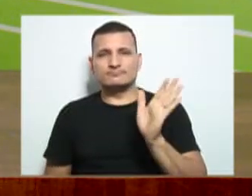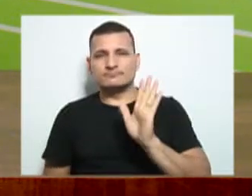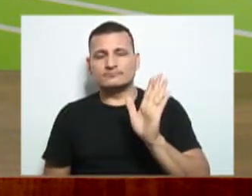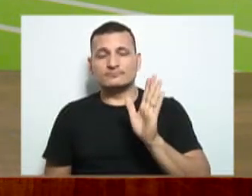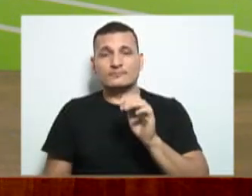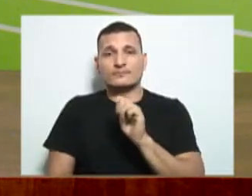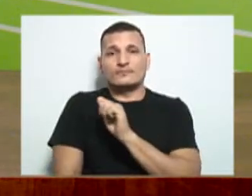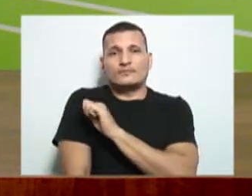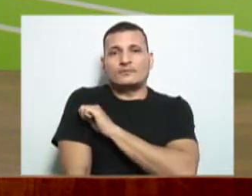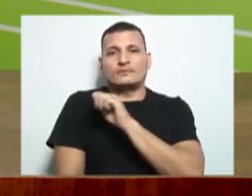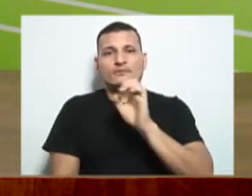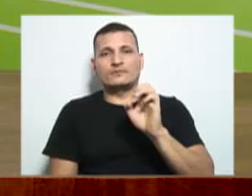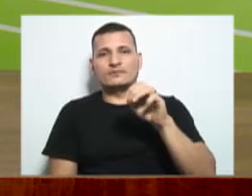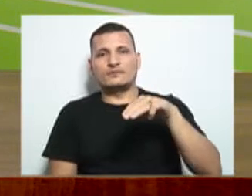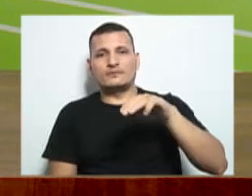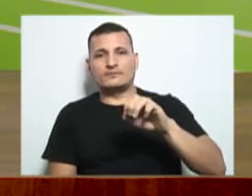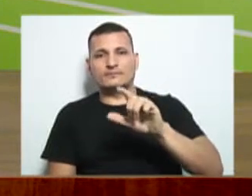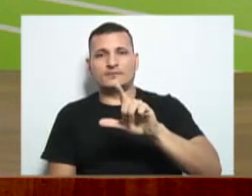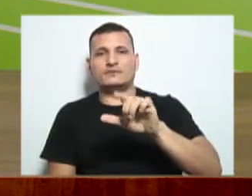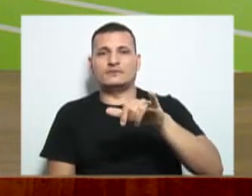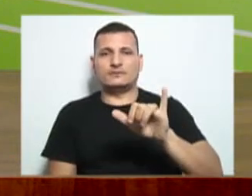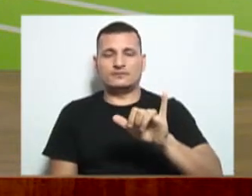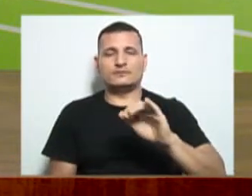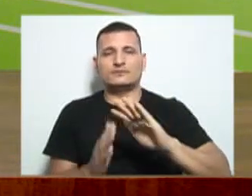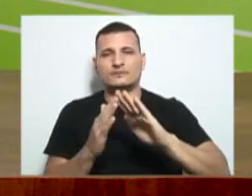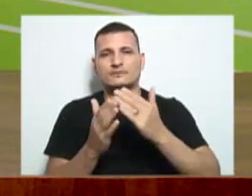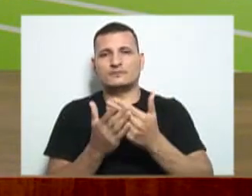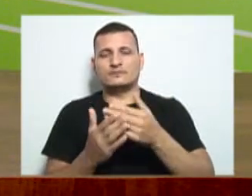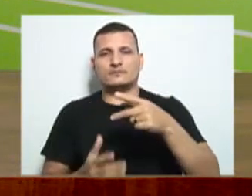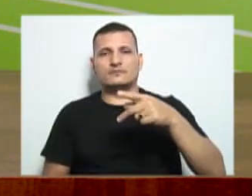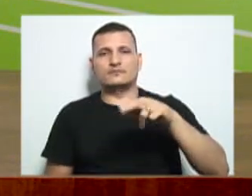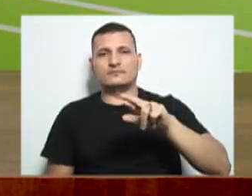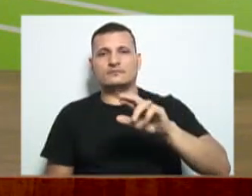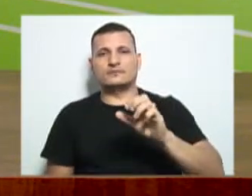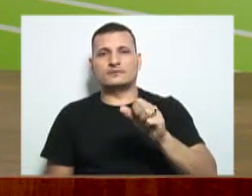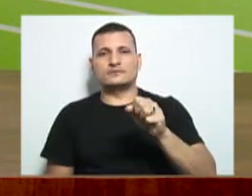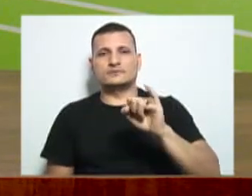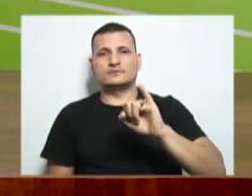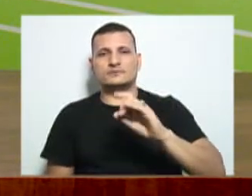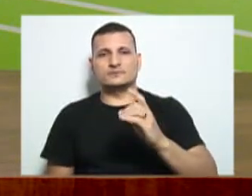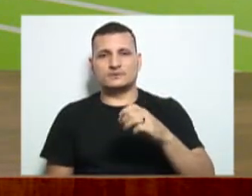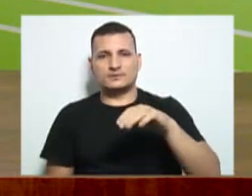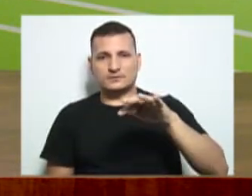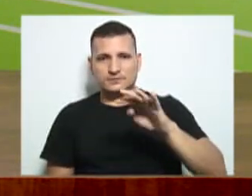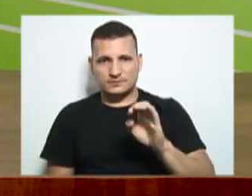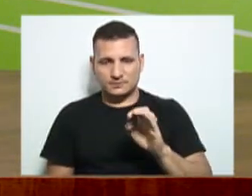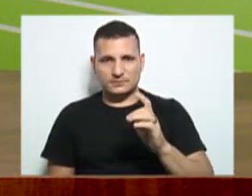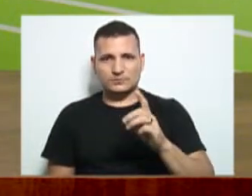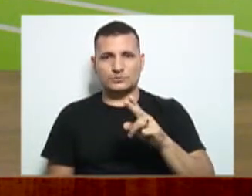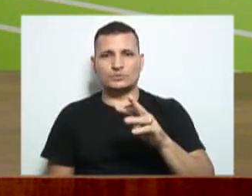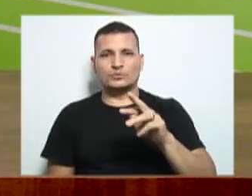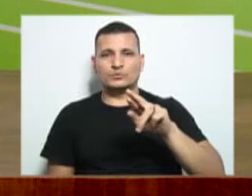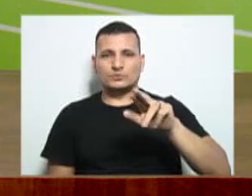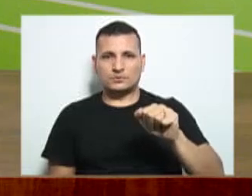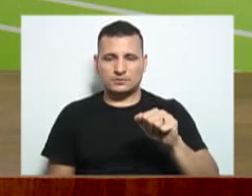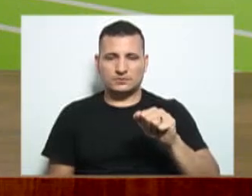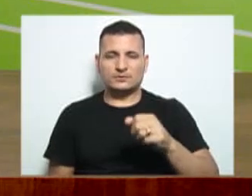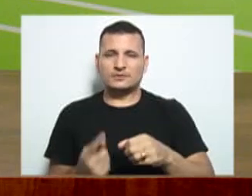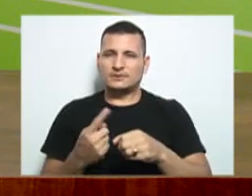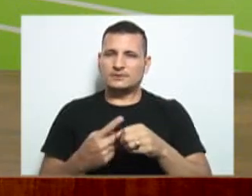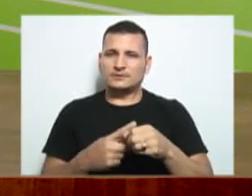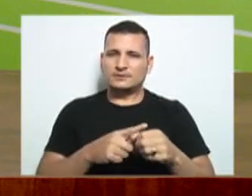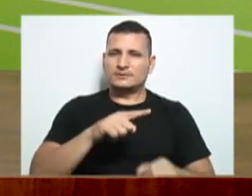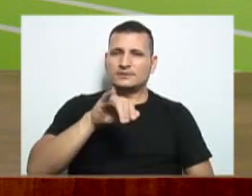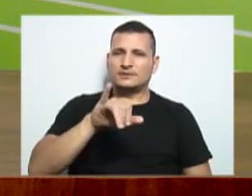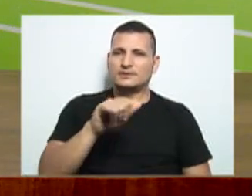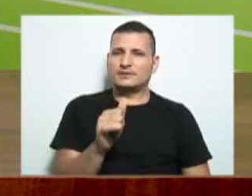aluna Emily, da escola Presidente Dutra, no distrito do Iatá, que